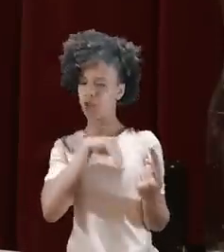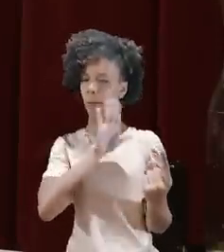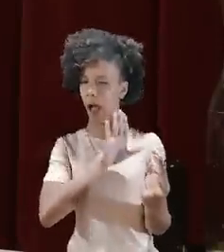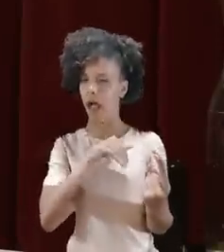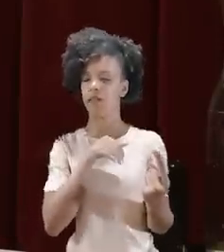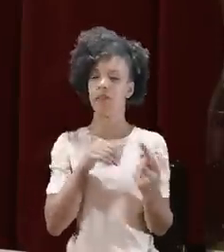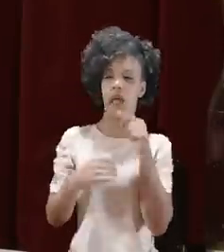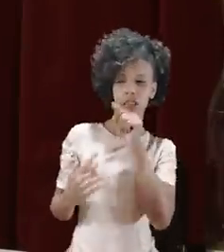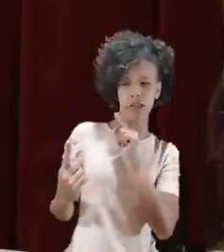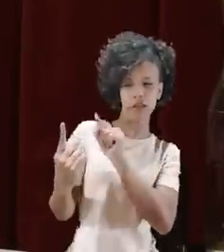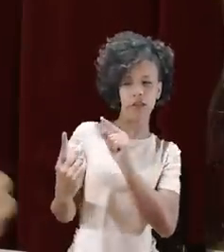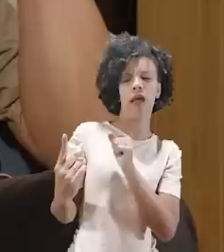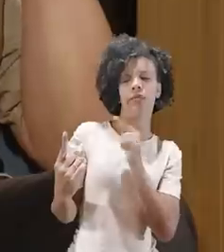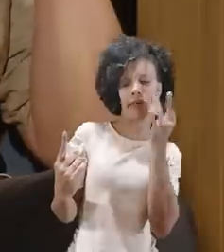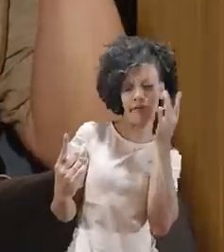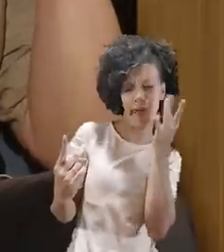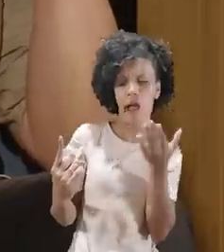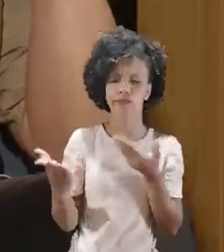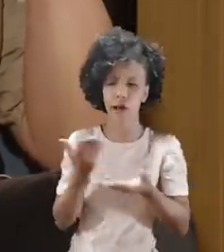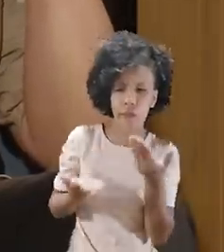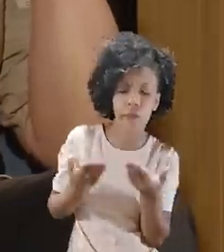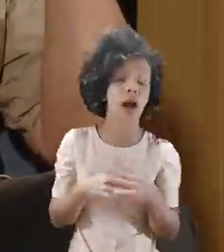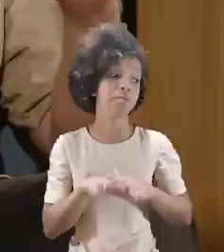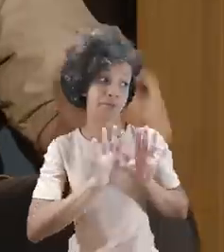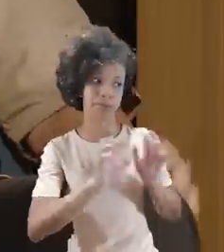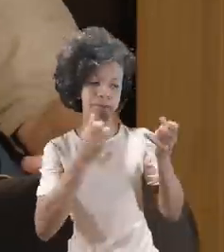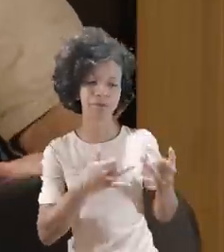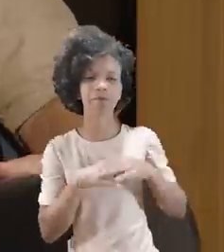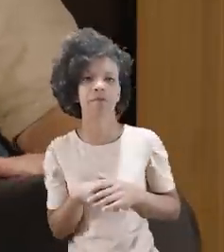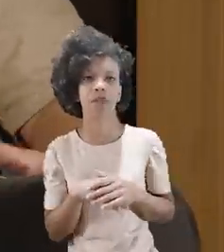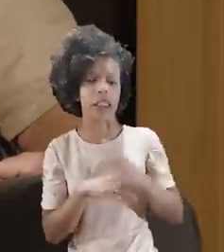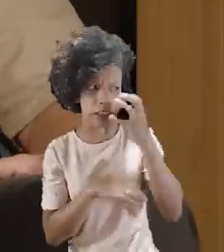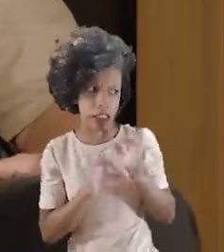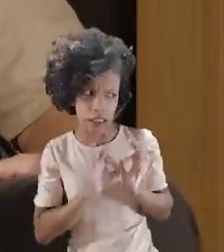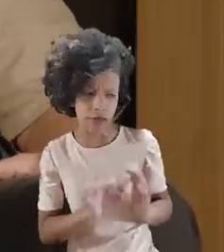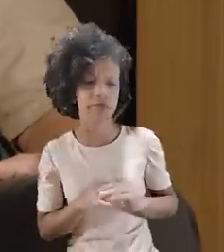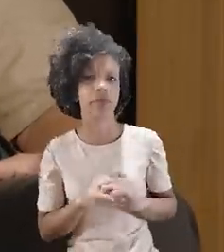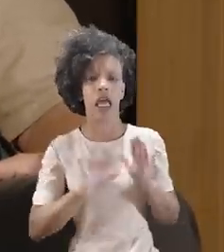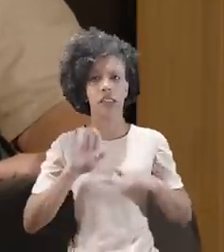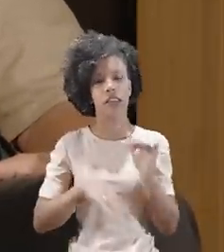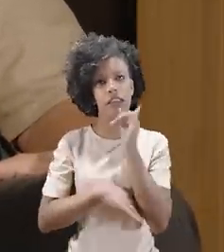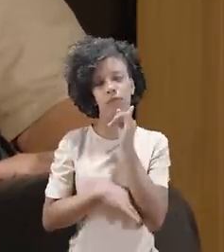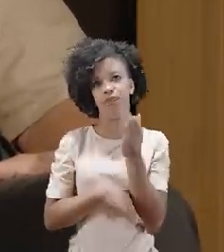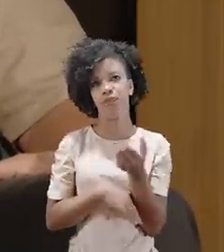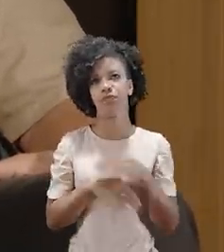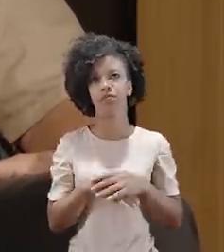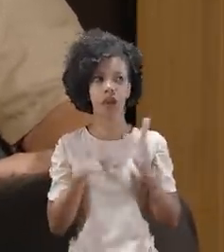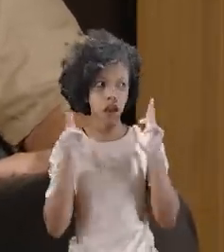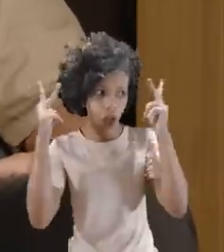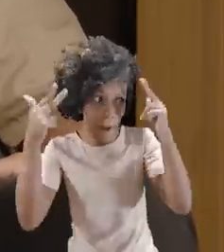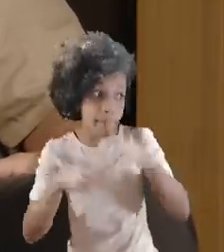mais complicado do que esse cliente como é que funciona assim para falar sério mesmo geralmente o